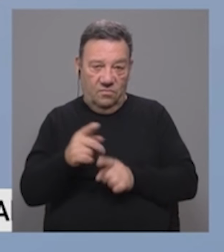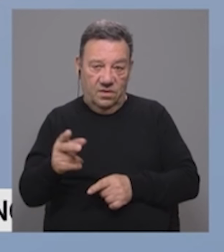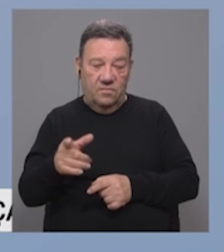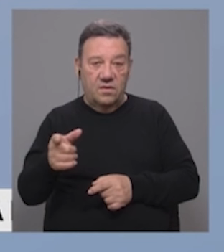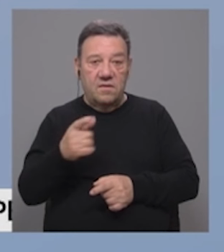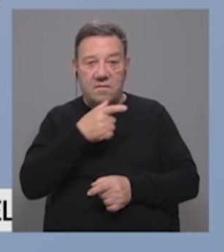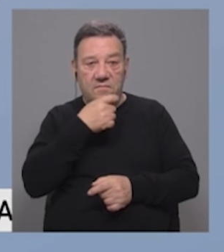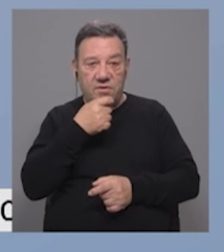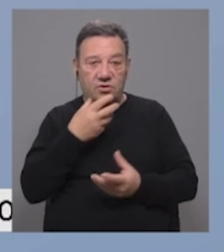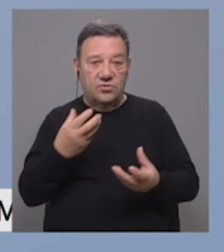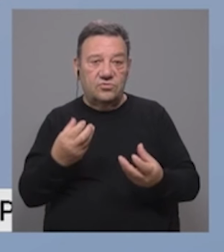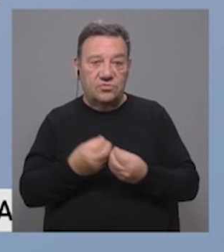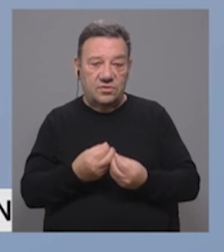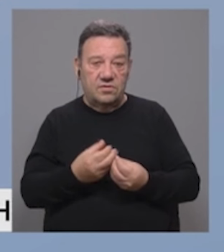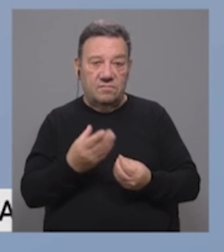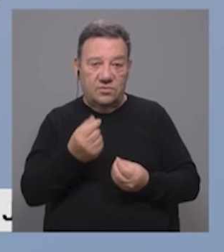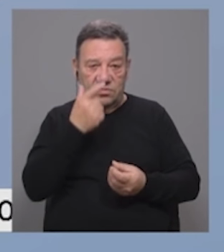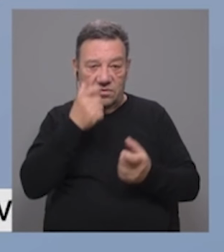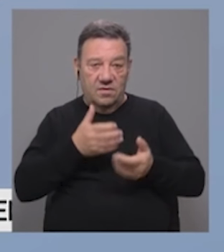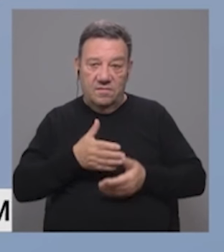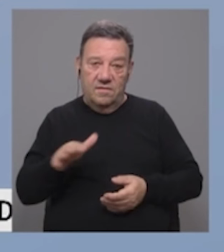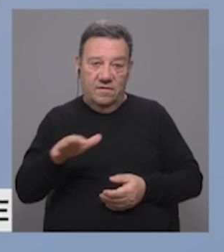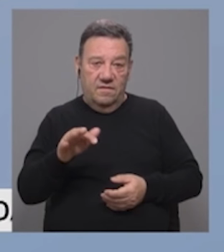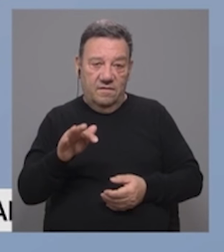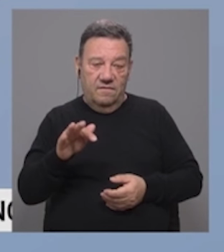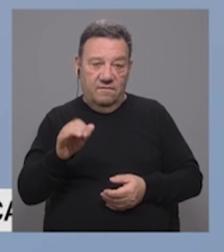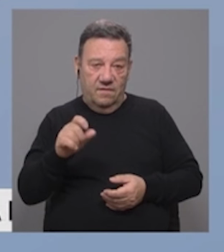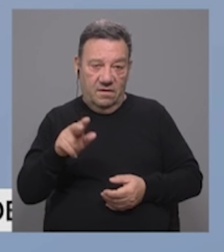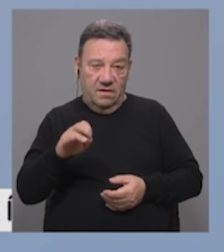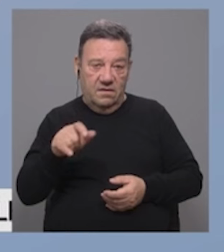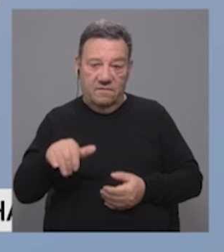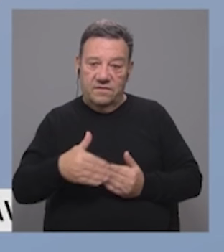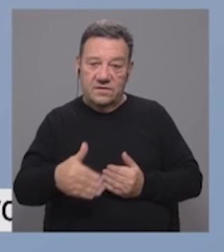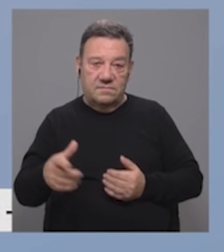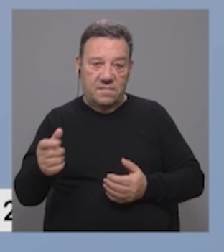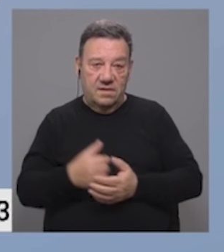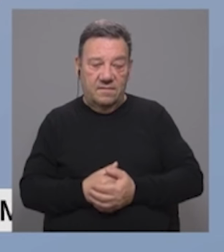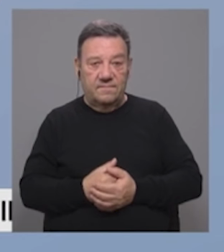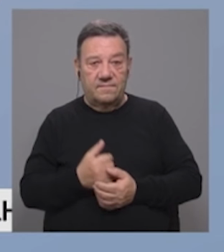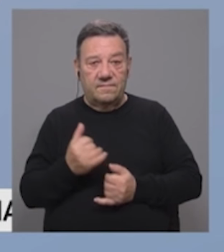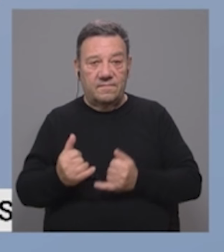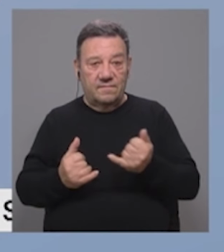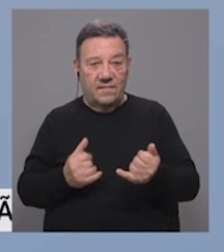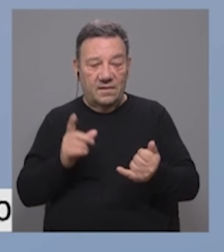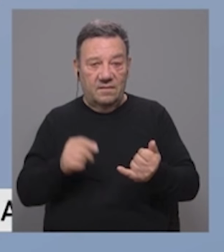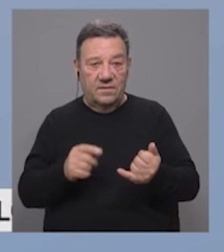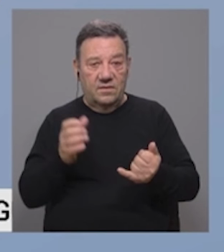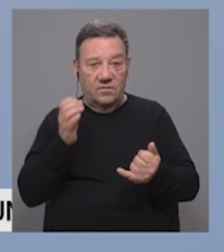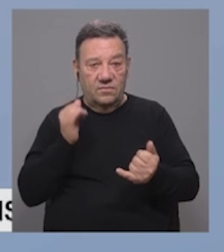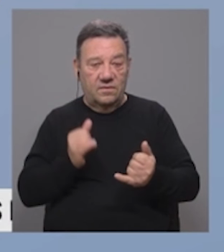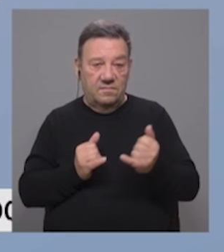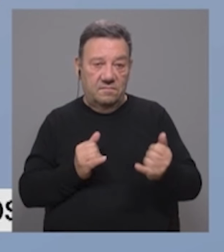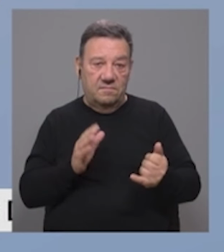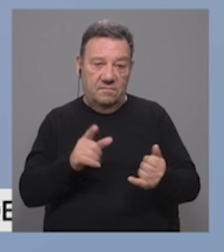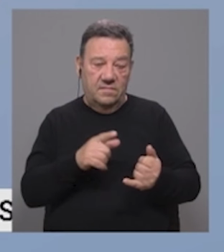e que prometem reunir muitos felgueirenses e não só durante este fim de semana. Passamos agora também culturalmente,